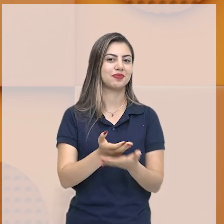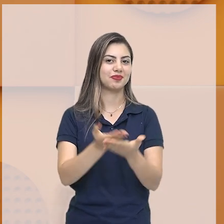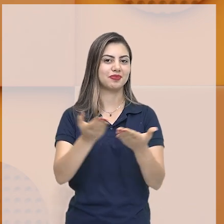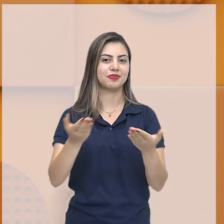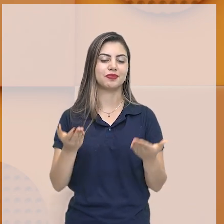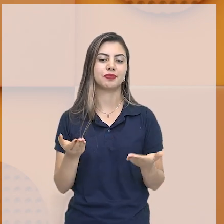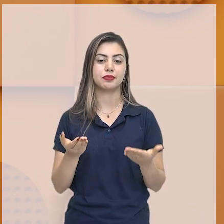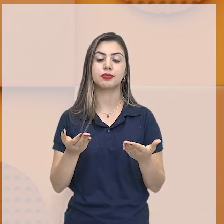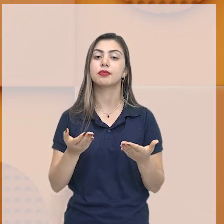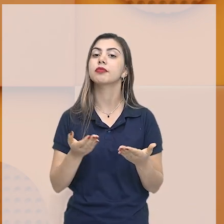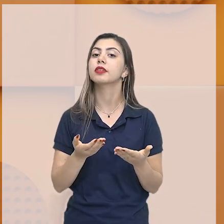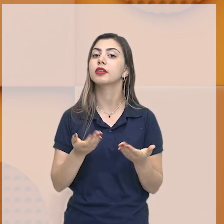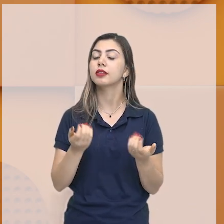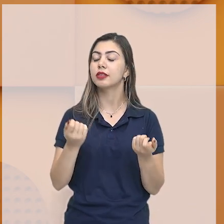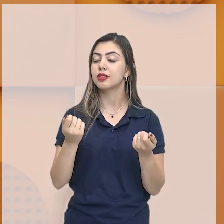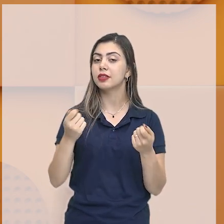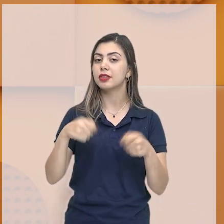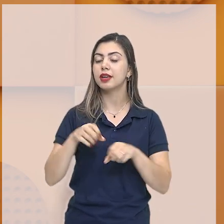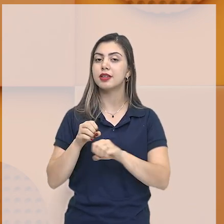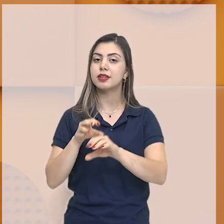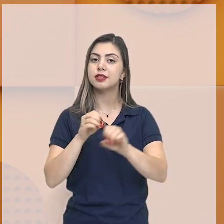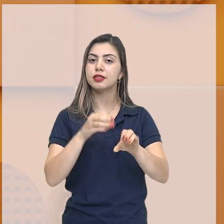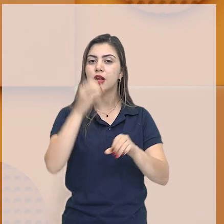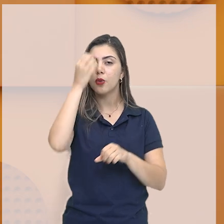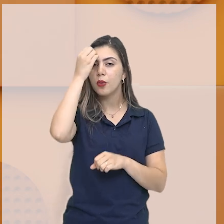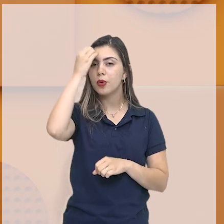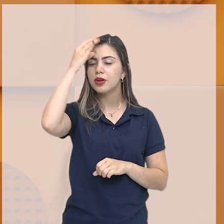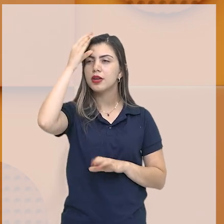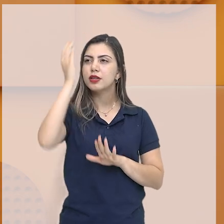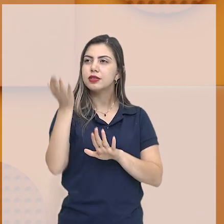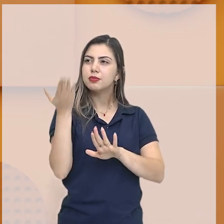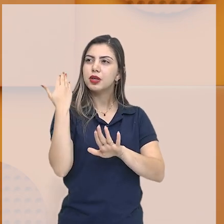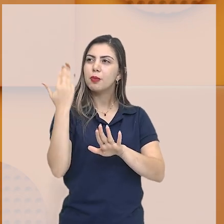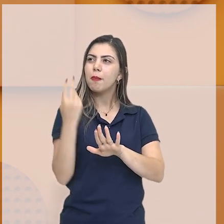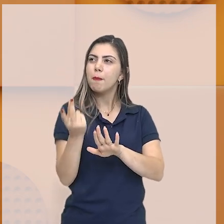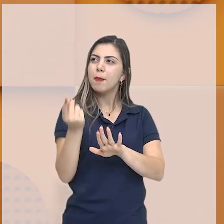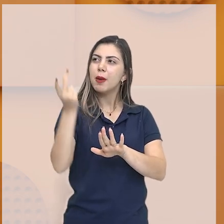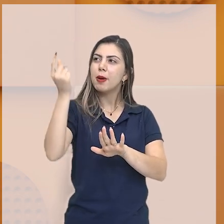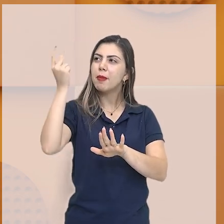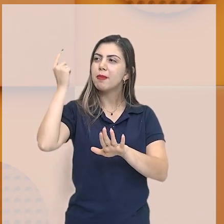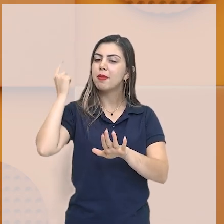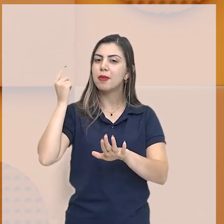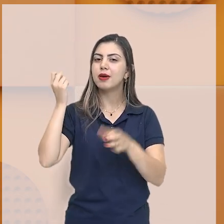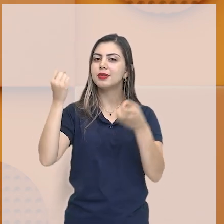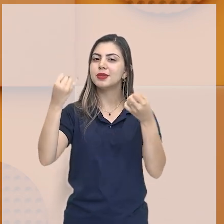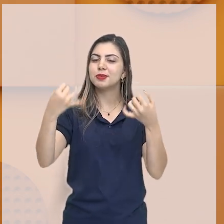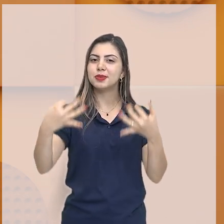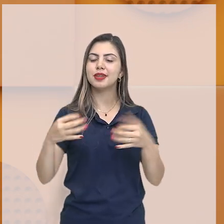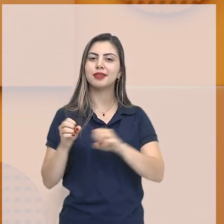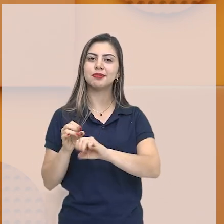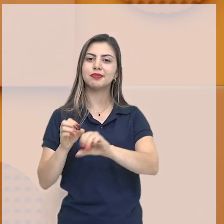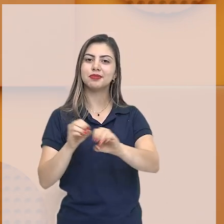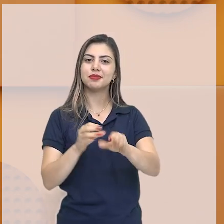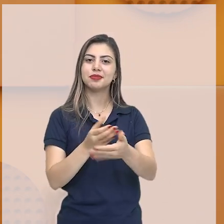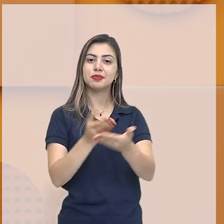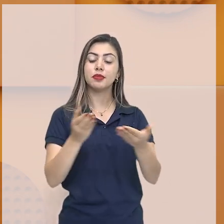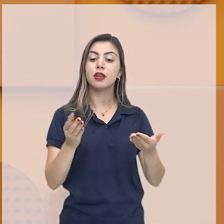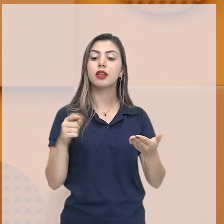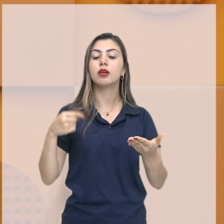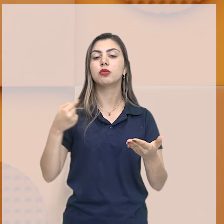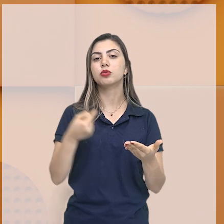para trazer esse conhecimento de um passado distante e fazer com que nós